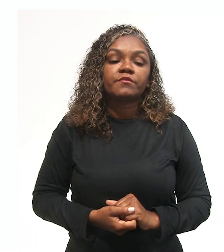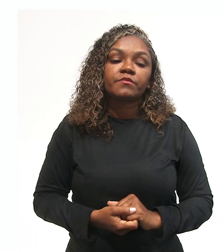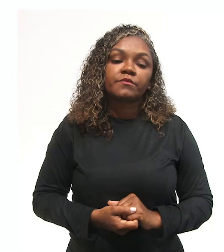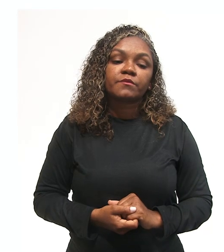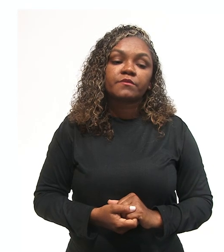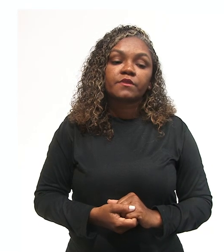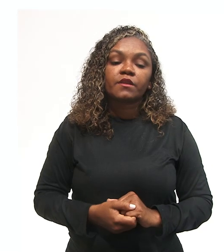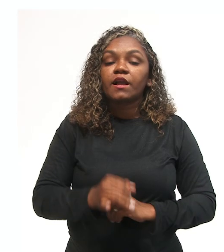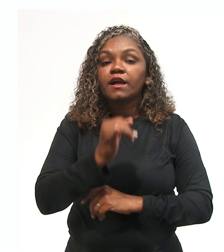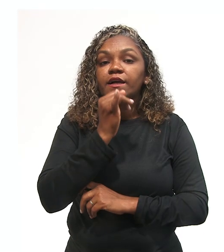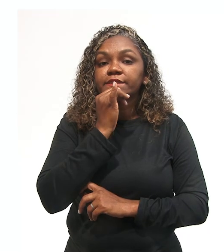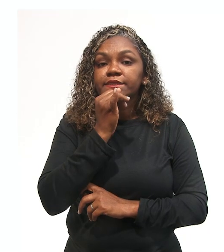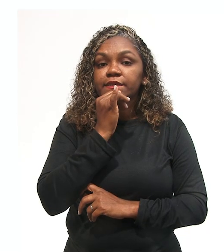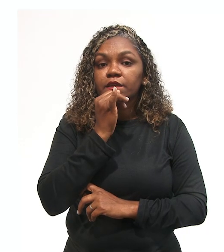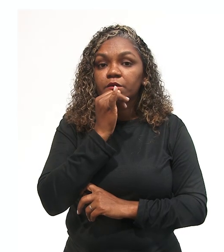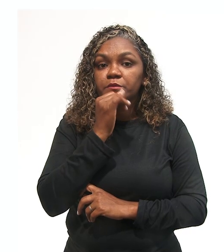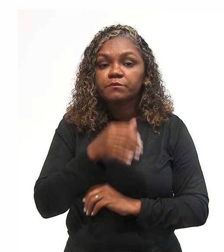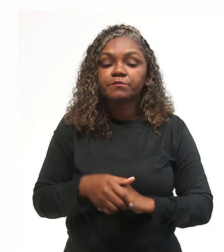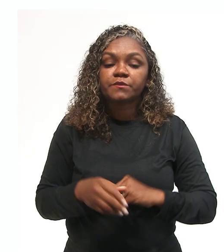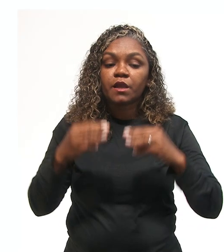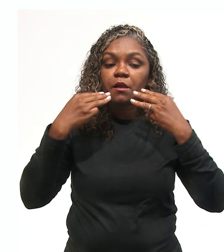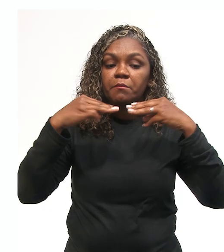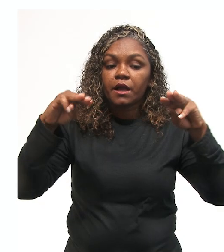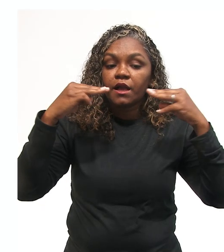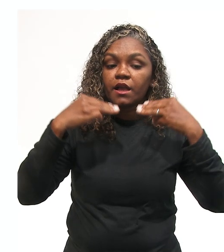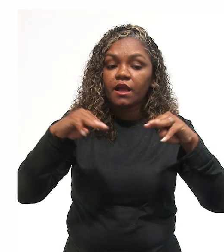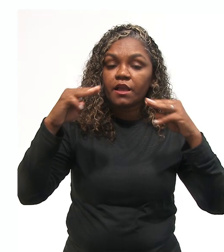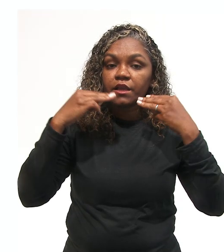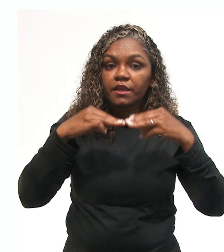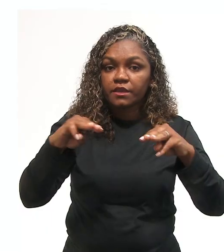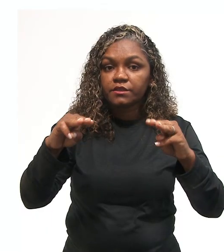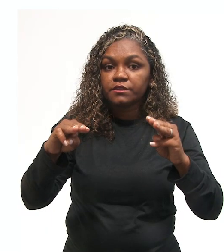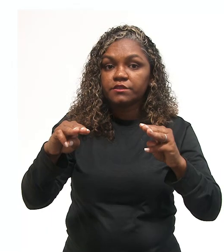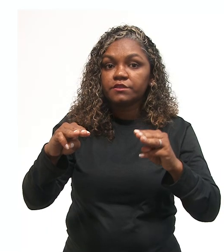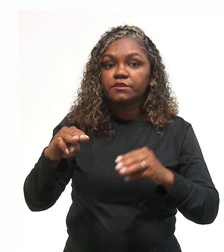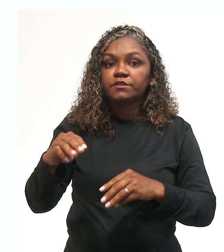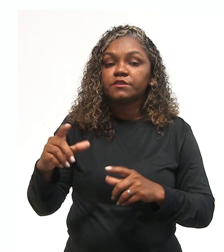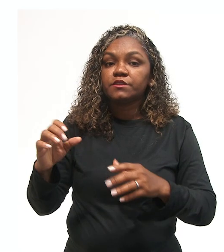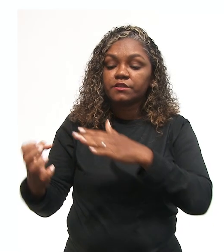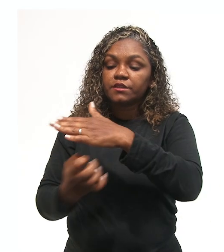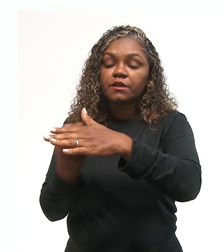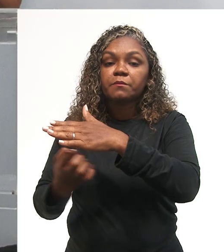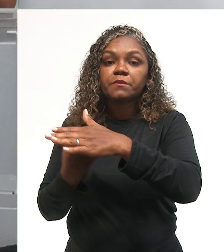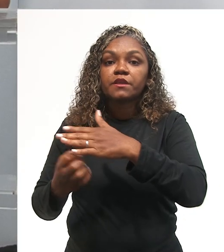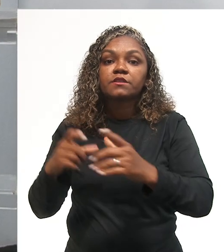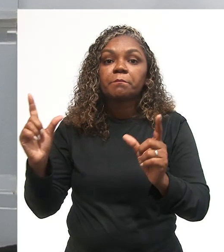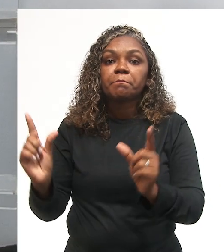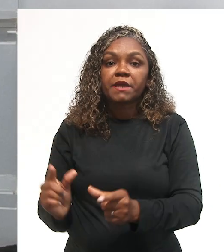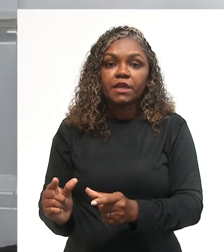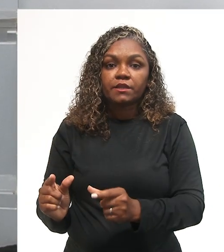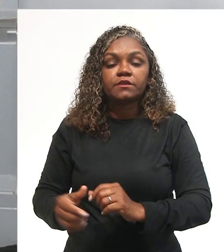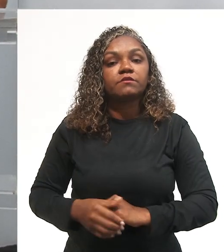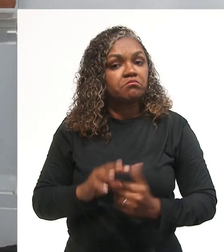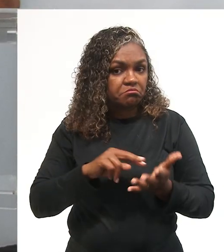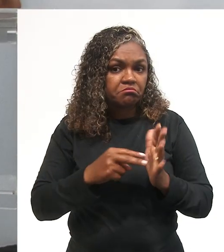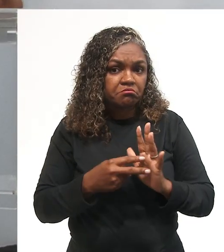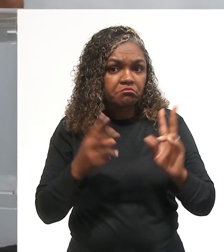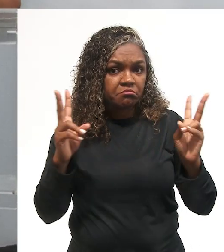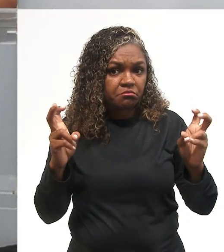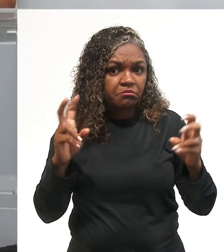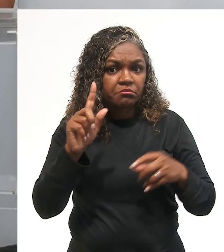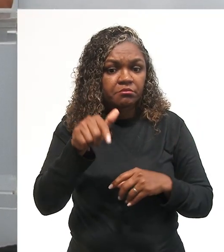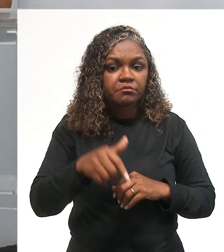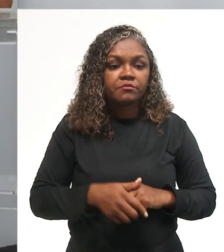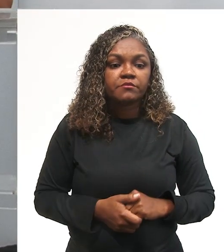exemplo de tema, olha só, marketing digital em pequenas empresas. Isso é um tema, né? Ele está amplo,